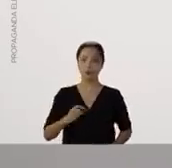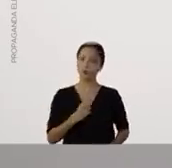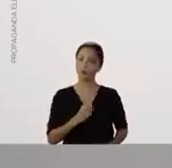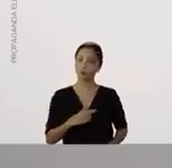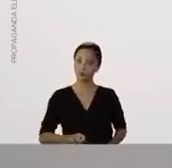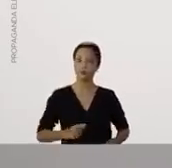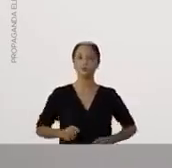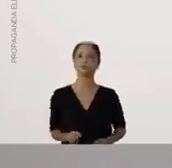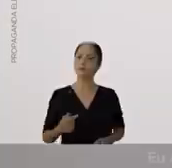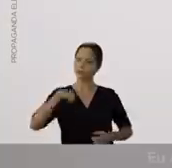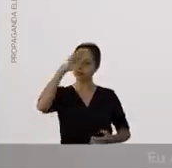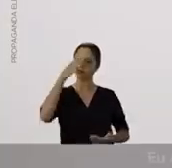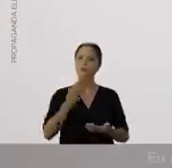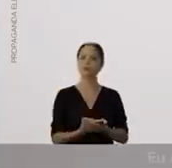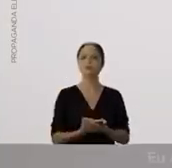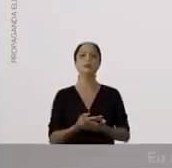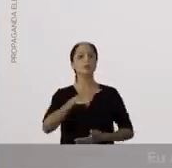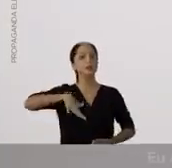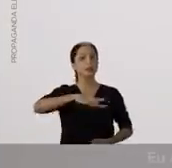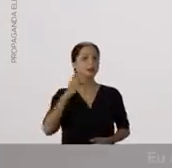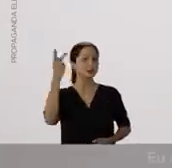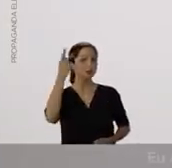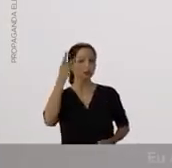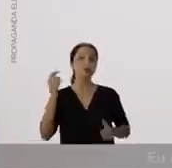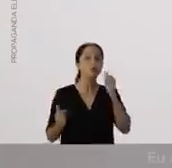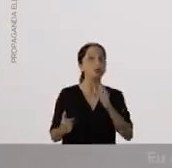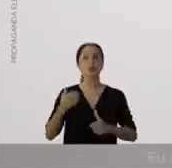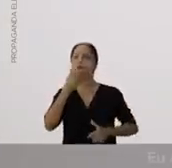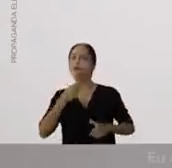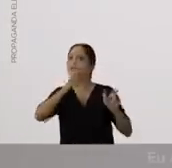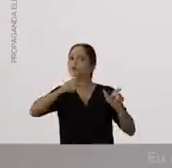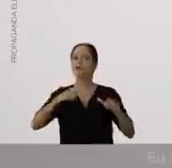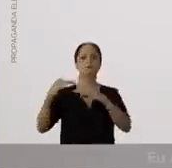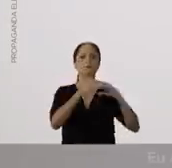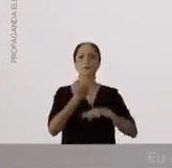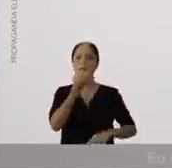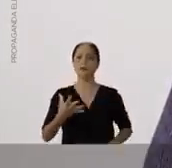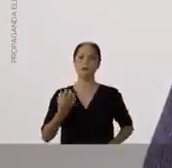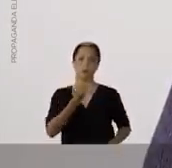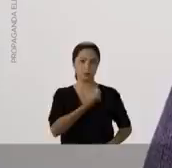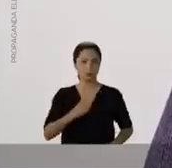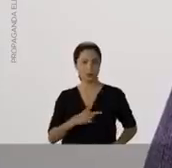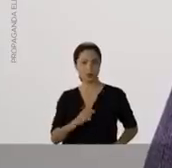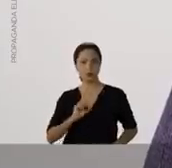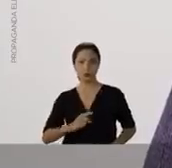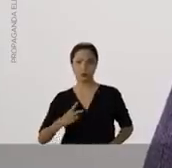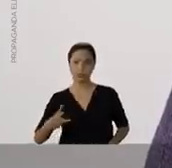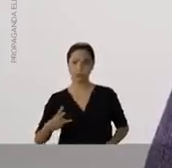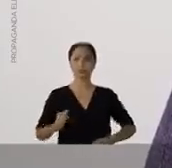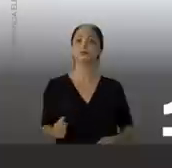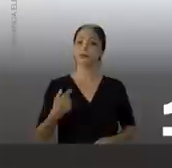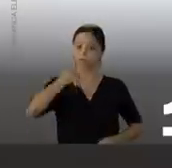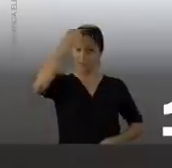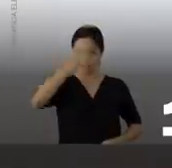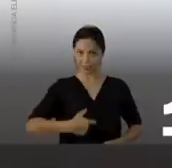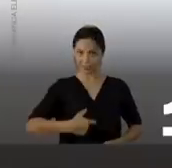Gabriel Cassiano, número 12.000. Eu acredito em uma São Paulo onde todas, todos e todes possam viver bem. Bárbara Panseri,